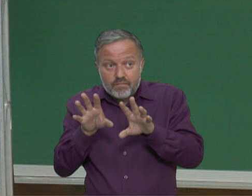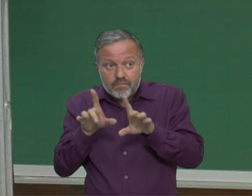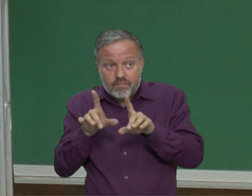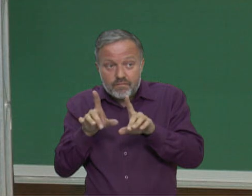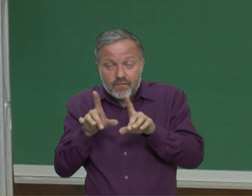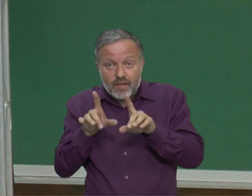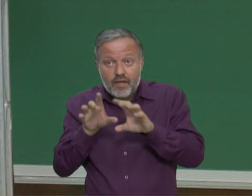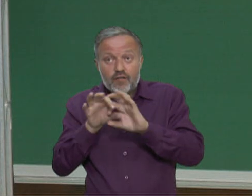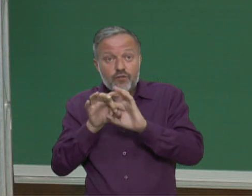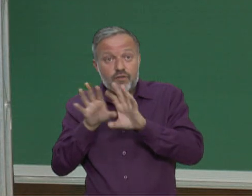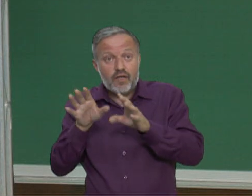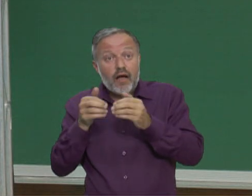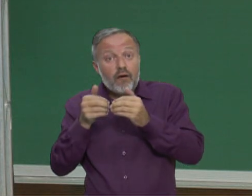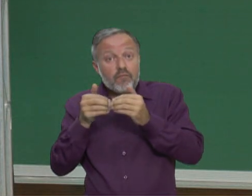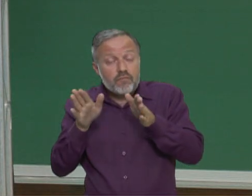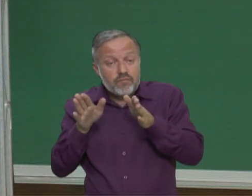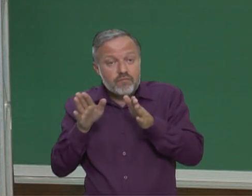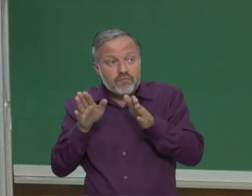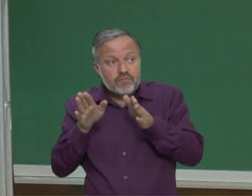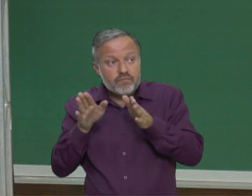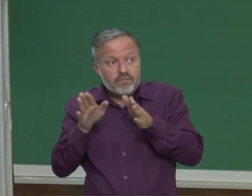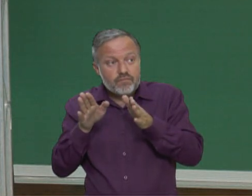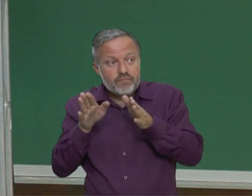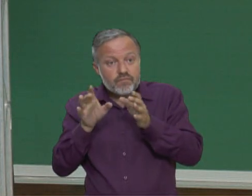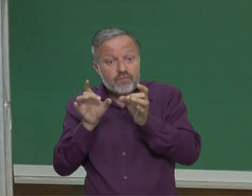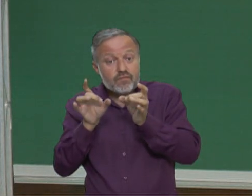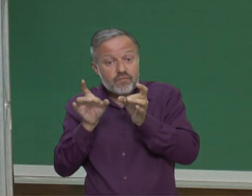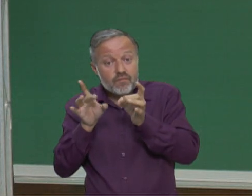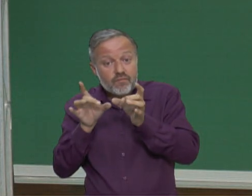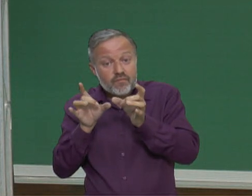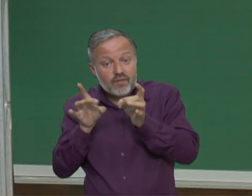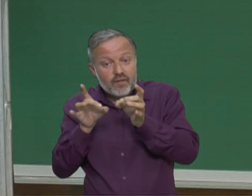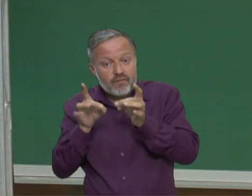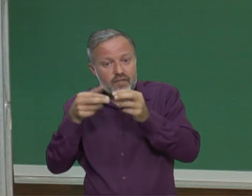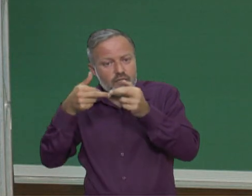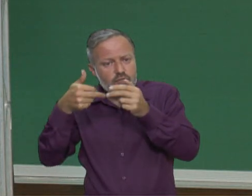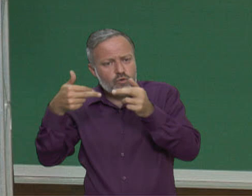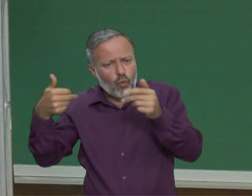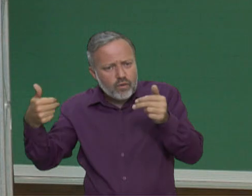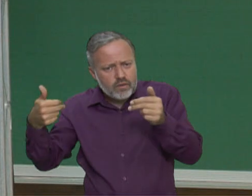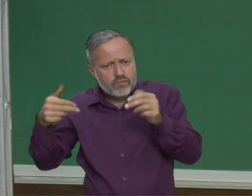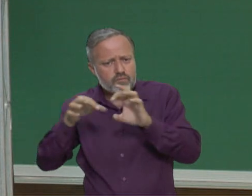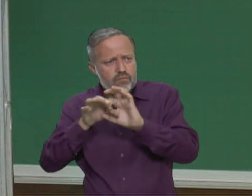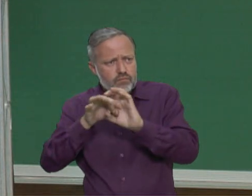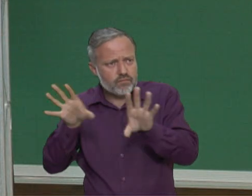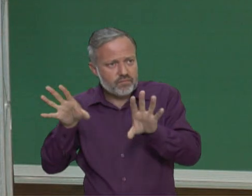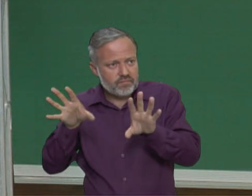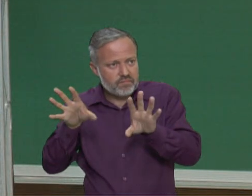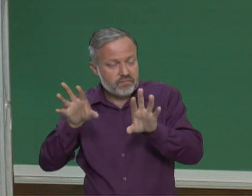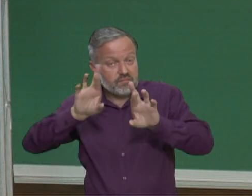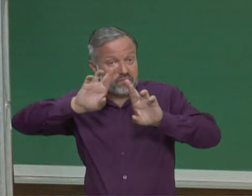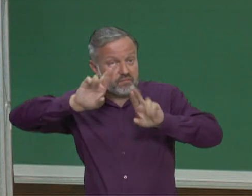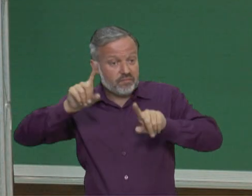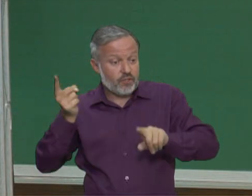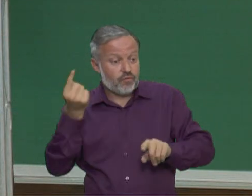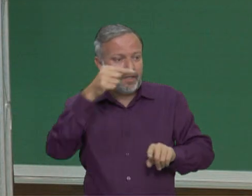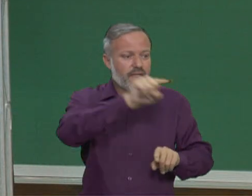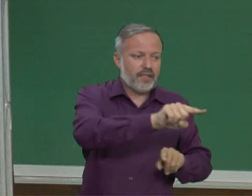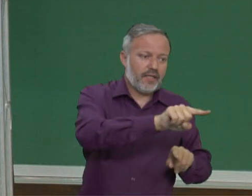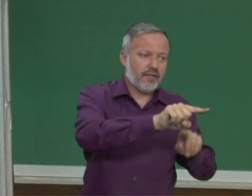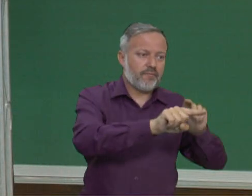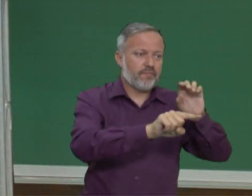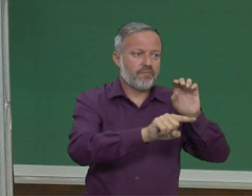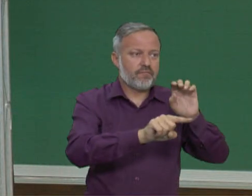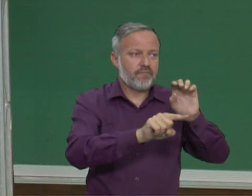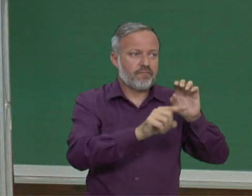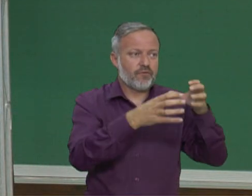Zona Livre de Comércio, ou seja, tarifas de produtos, tá bom? Diferente da circulação que acontece de livre de